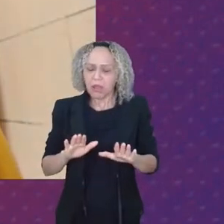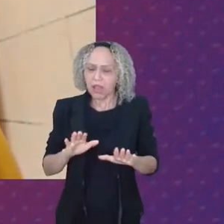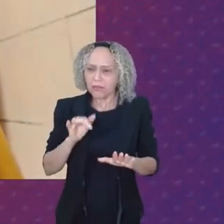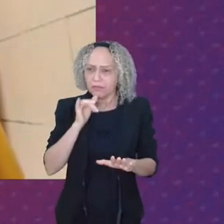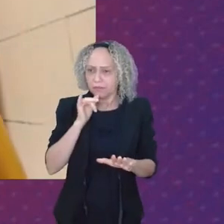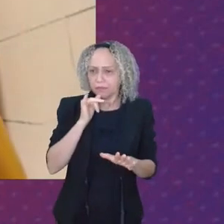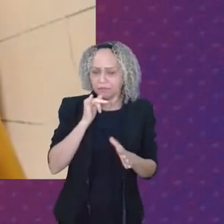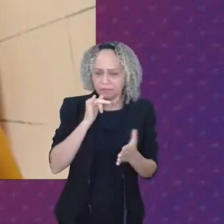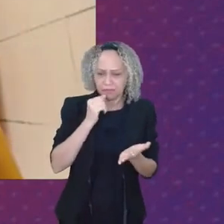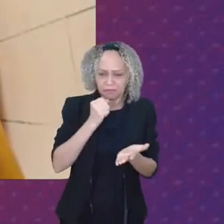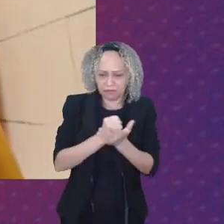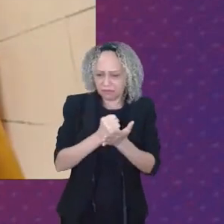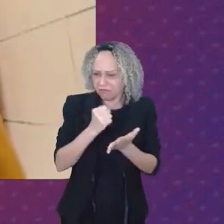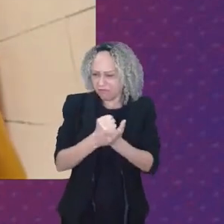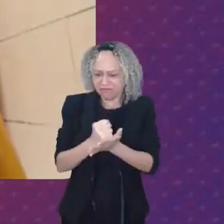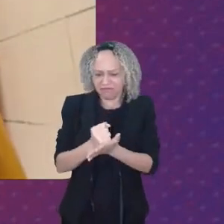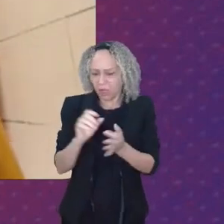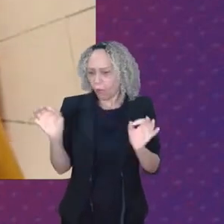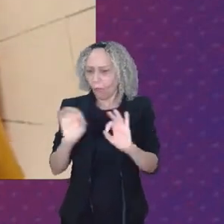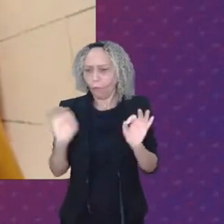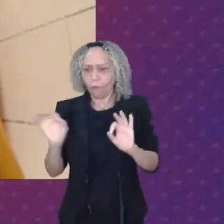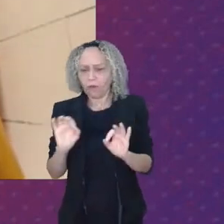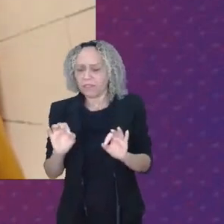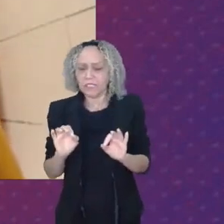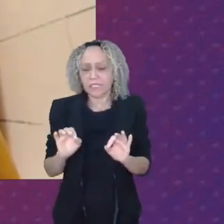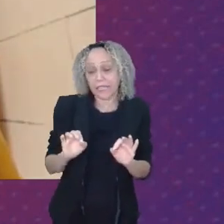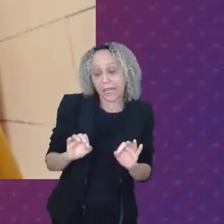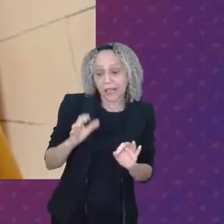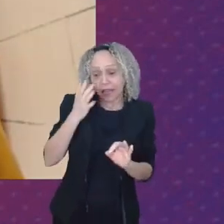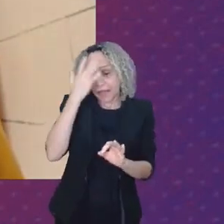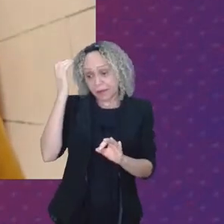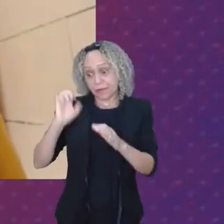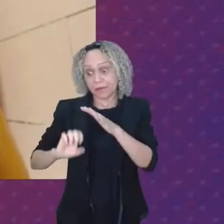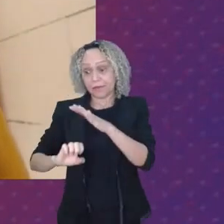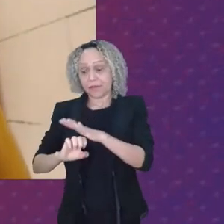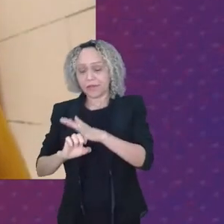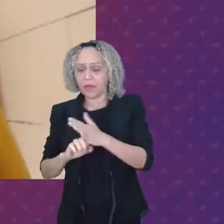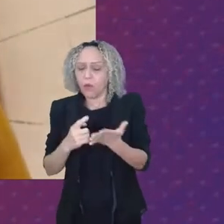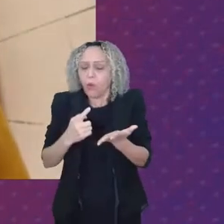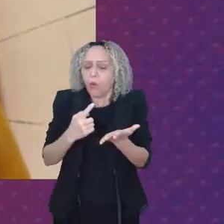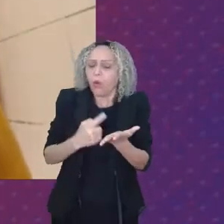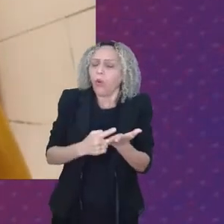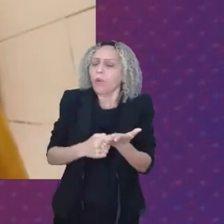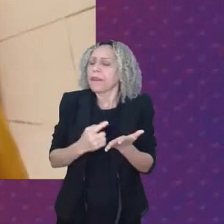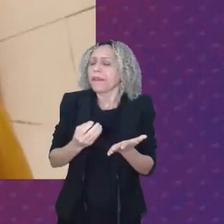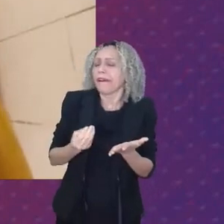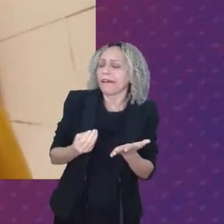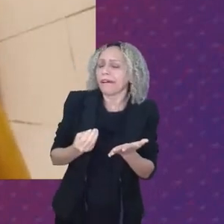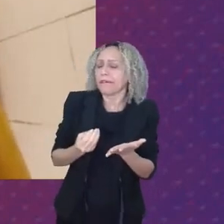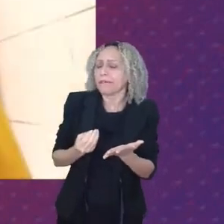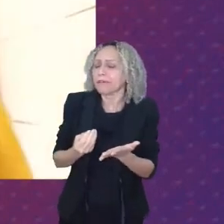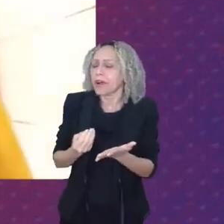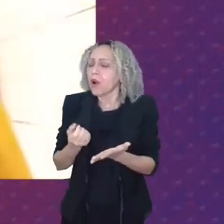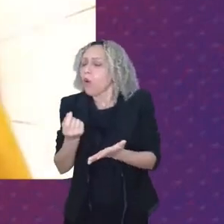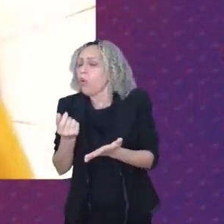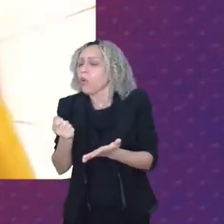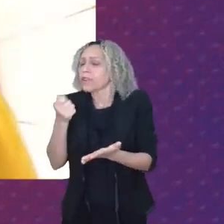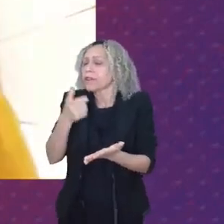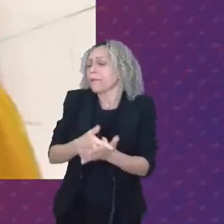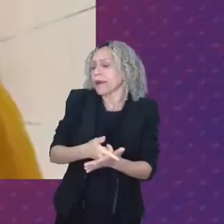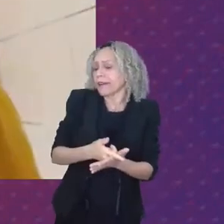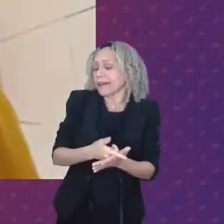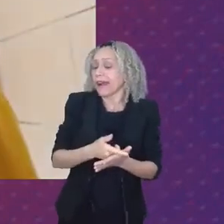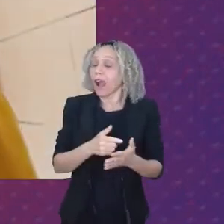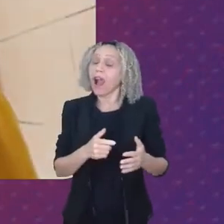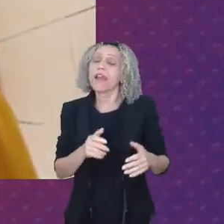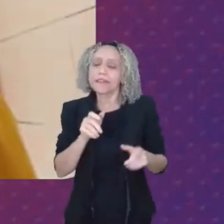que combinava que valor podia pagar e as trabalhadoras, claro, né, aceitavam porque teria carteira assinada. E